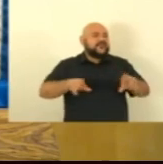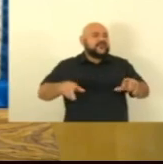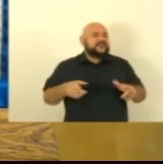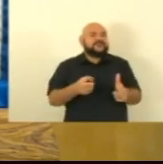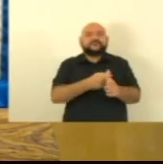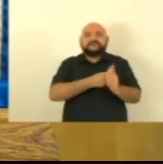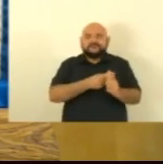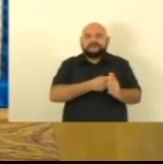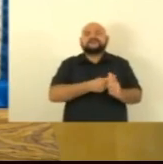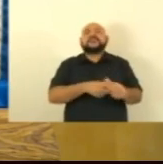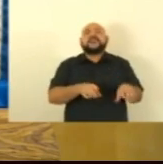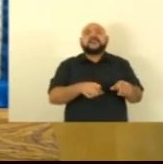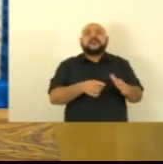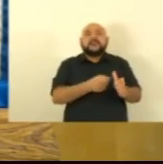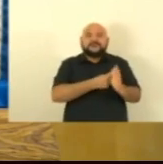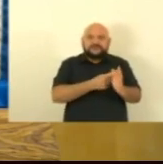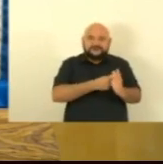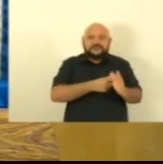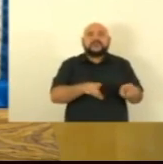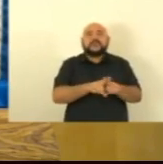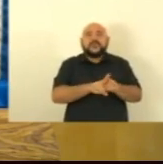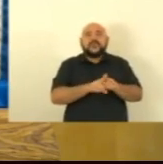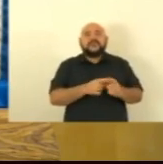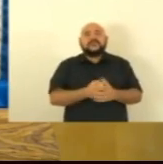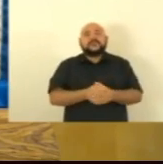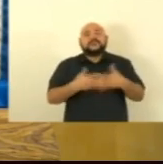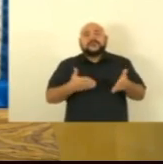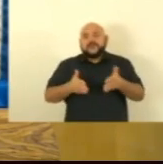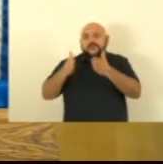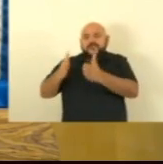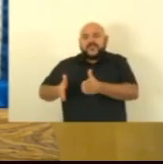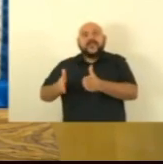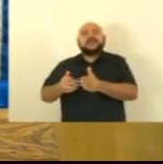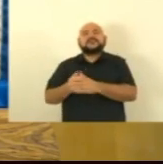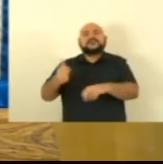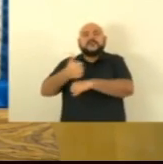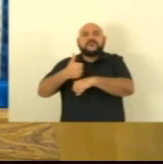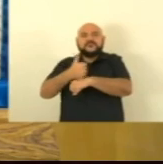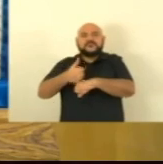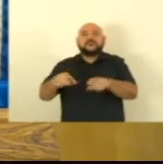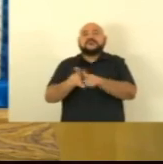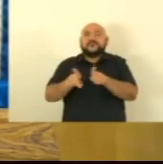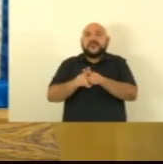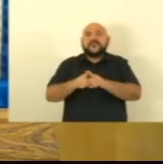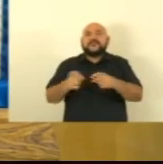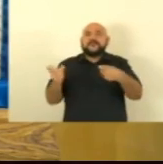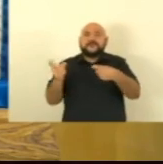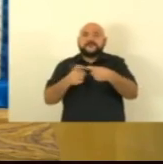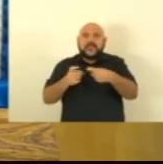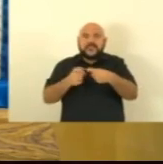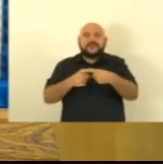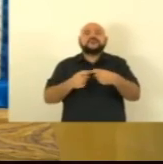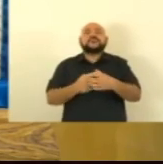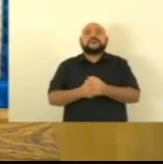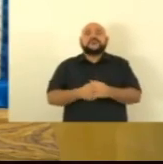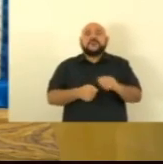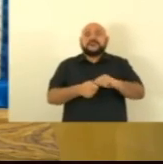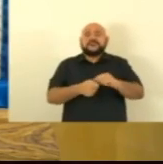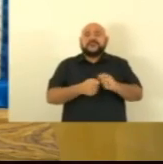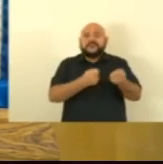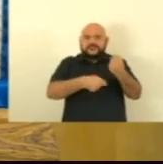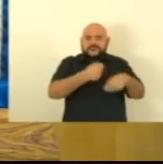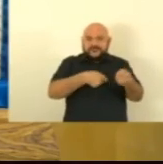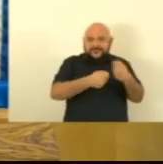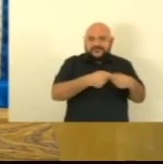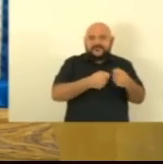serviço, grande parte dos servidores, inclusive os médicos que faziam a administração da